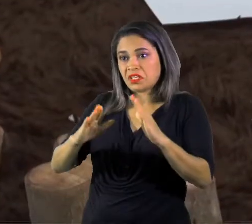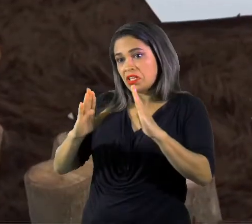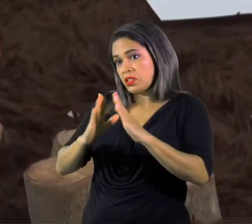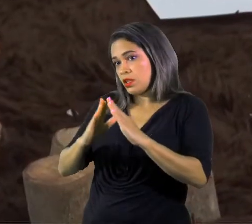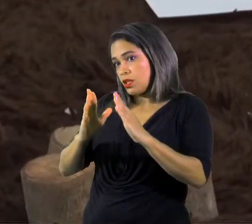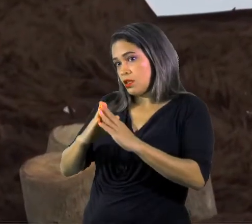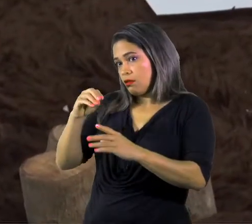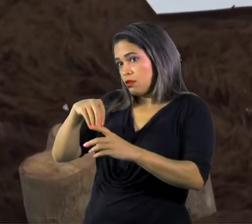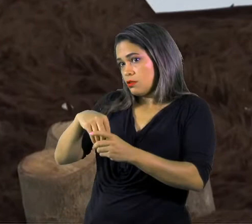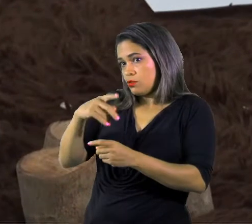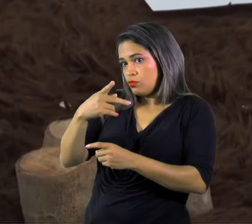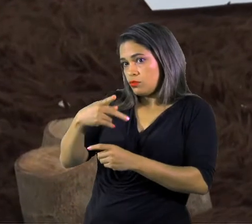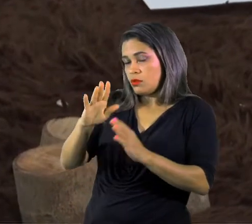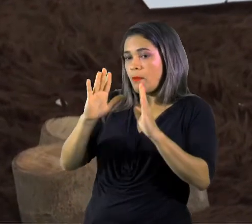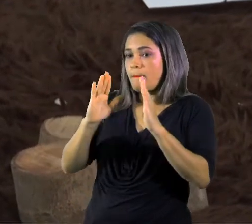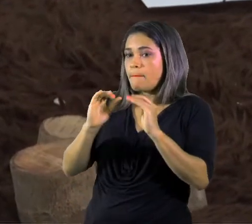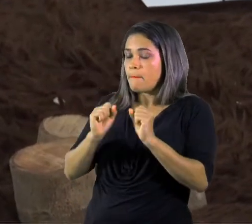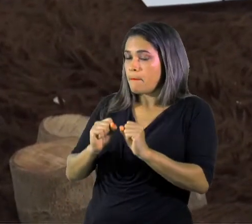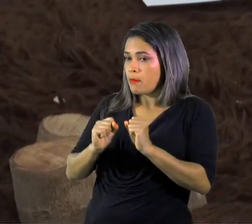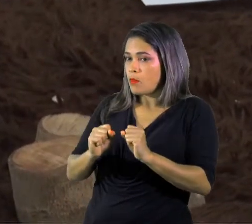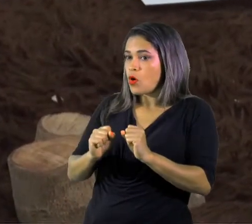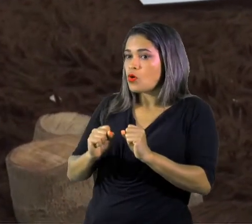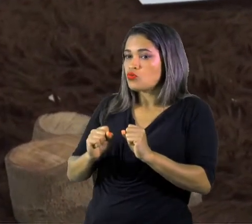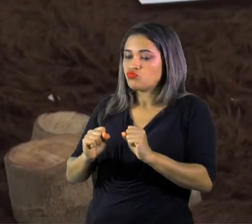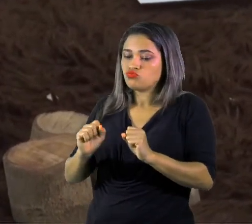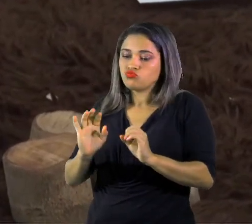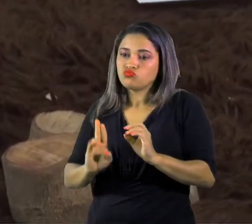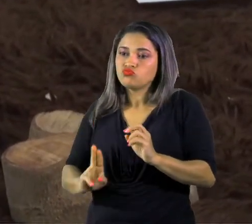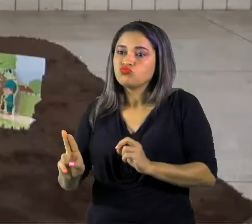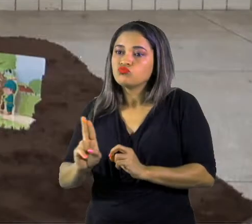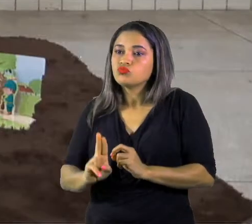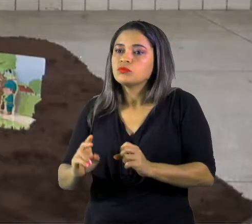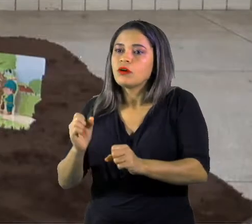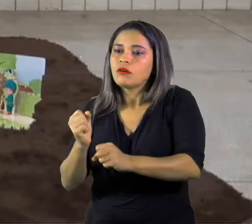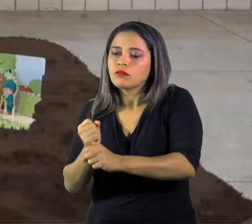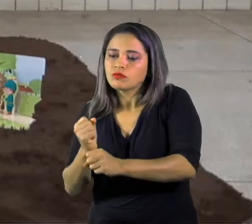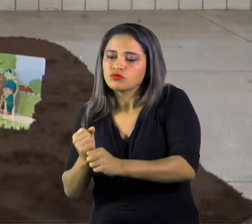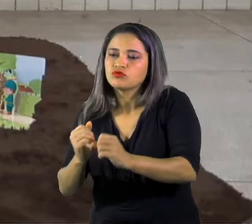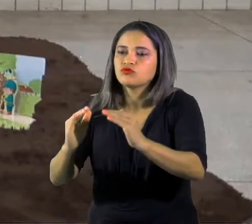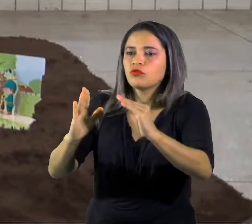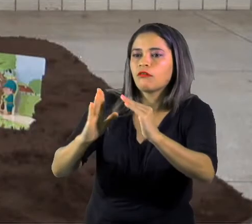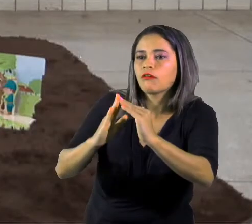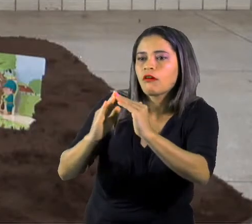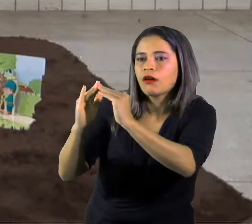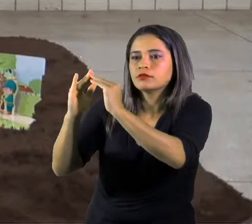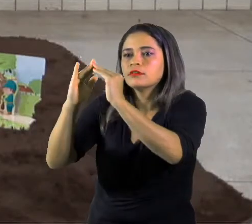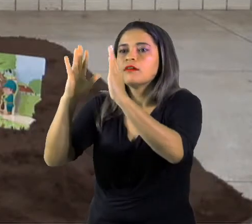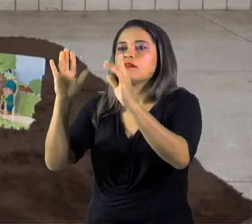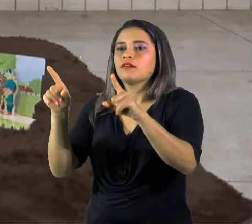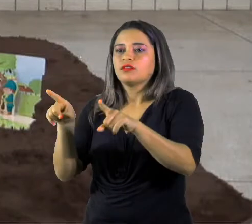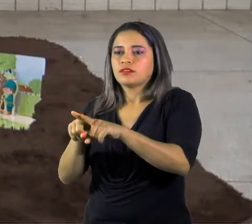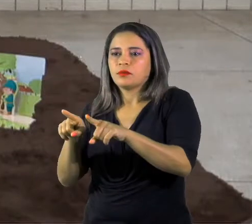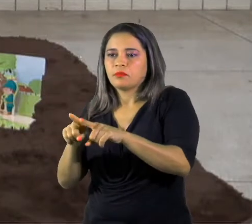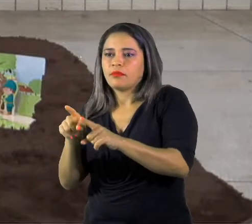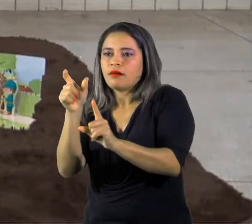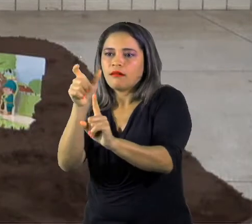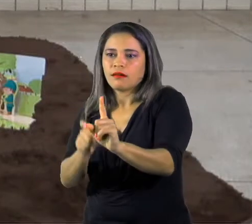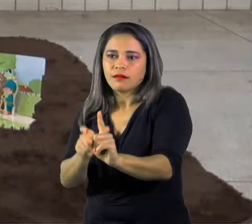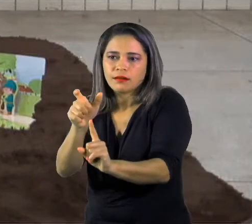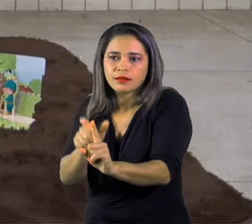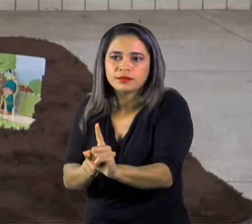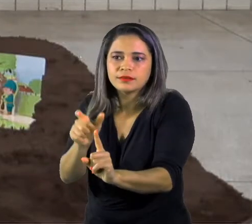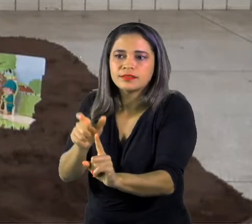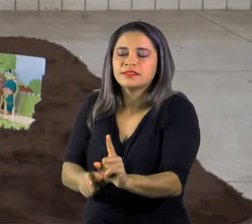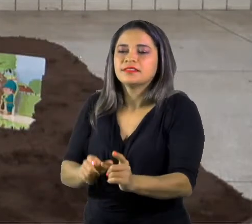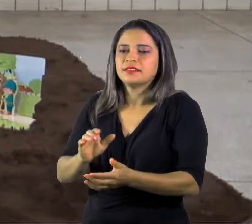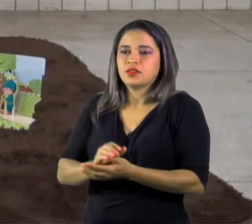a gente pode recontar este conto, construindo o castelo, construindo os personagens. Eu